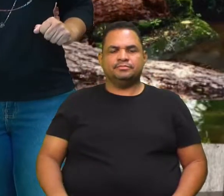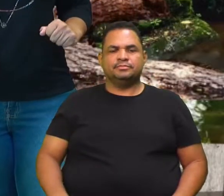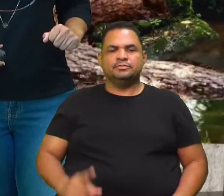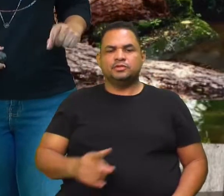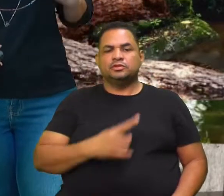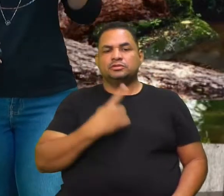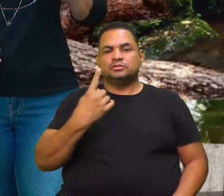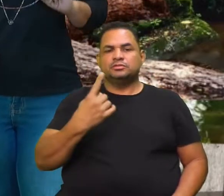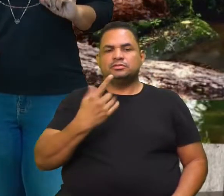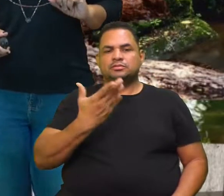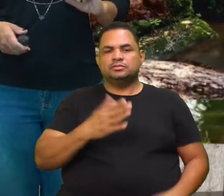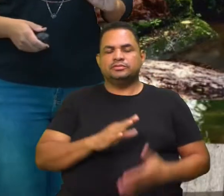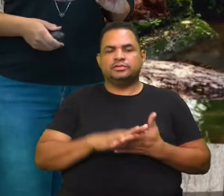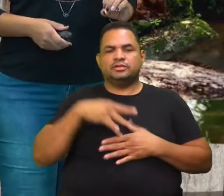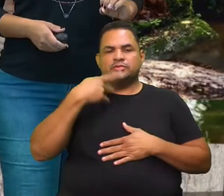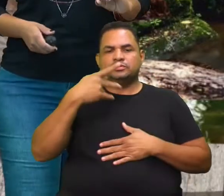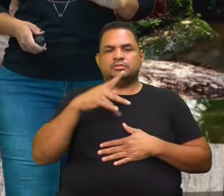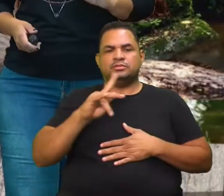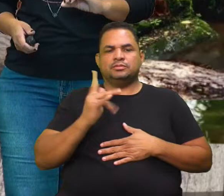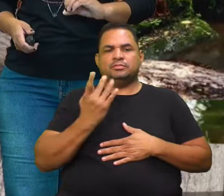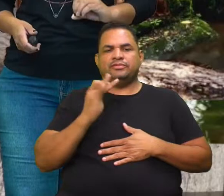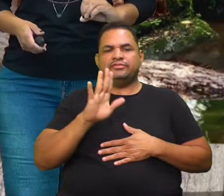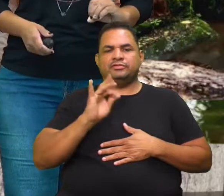vai ver nessa aula? Nós vamos falar sobre o